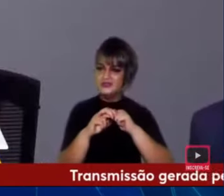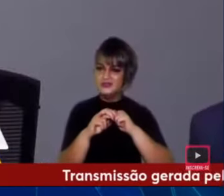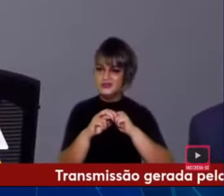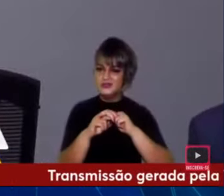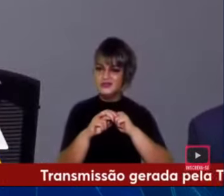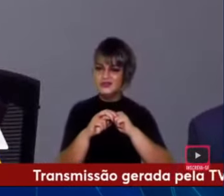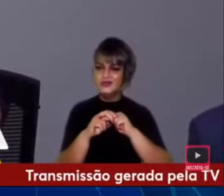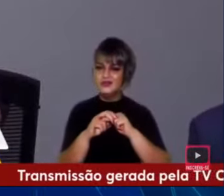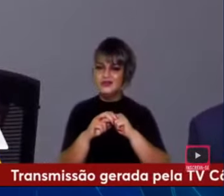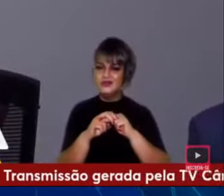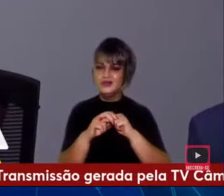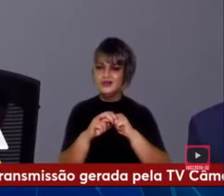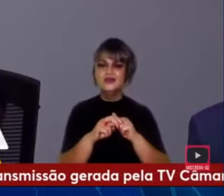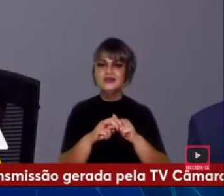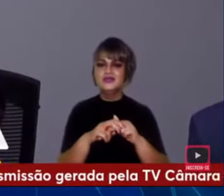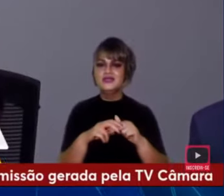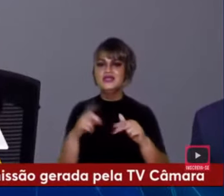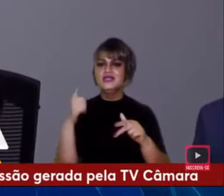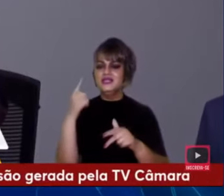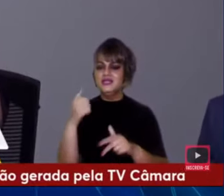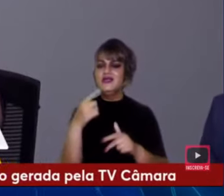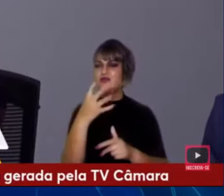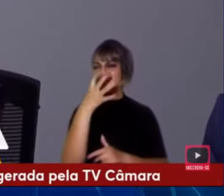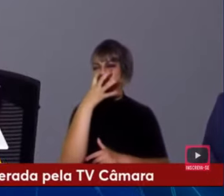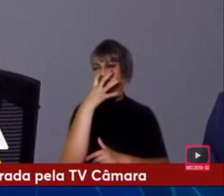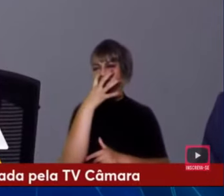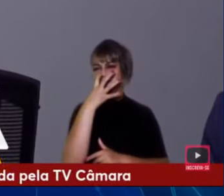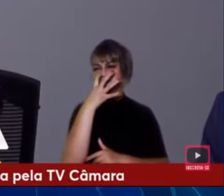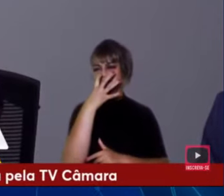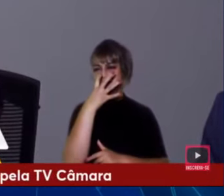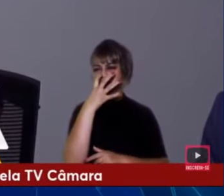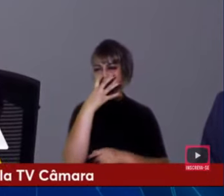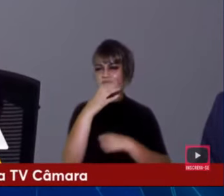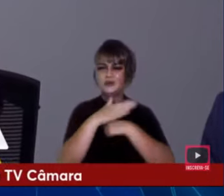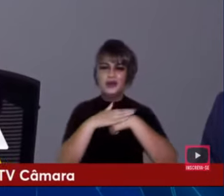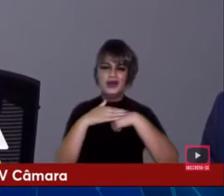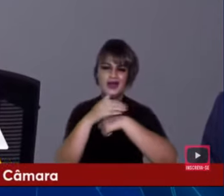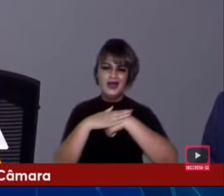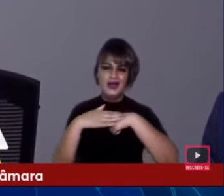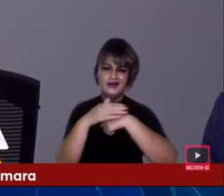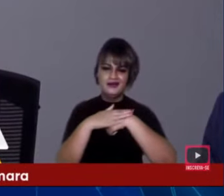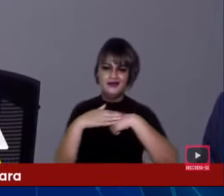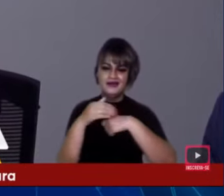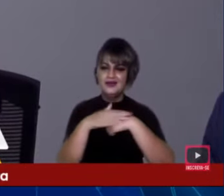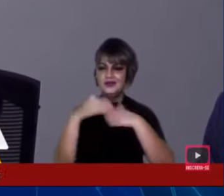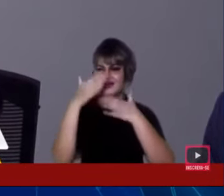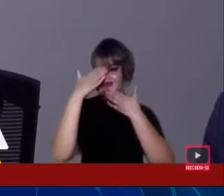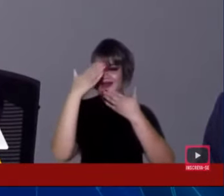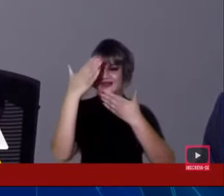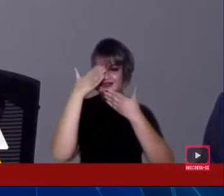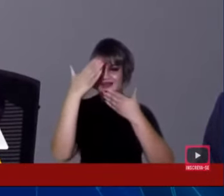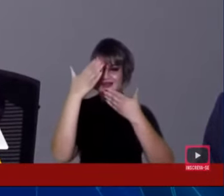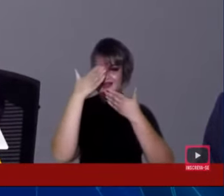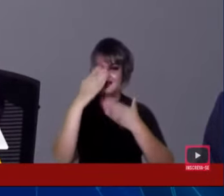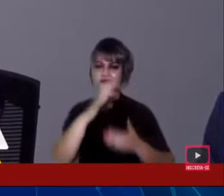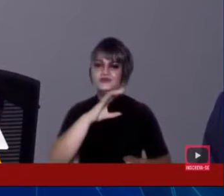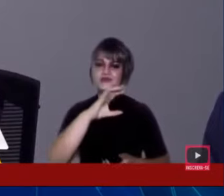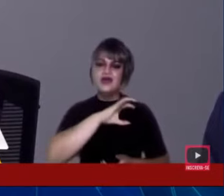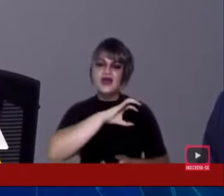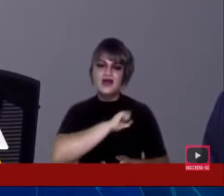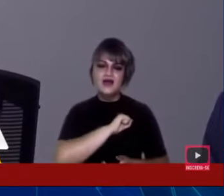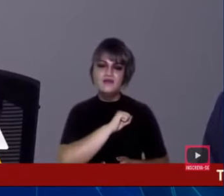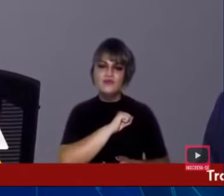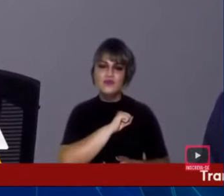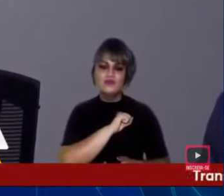é por isso que, com toda a minha admiração, carinho, gratidão e amor pelo nosso presidente